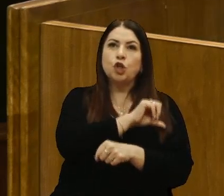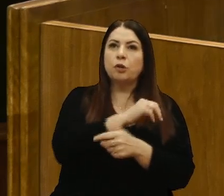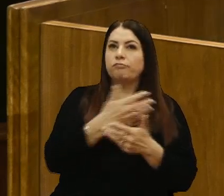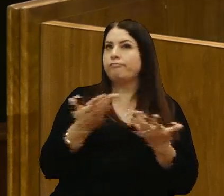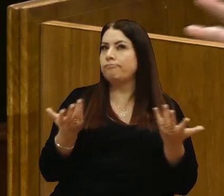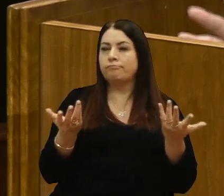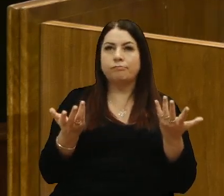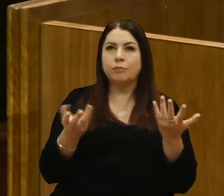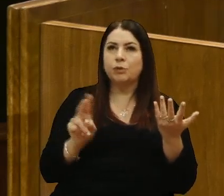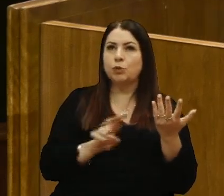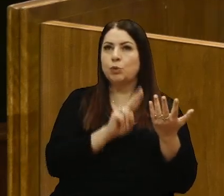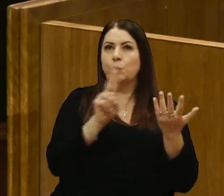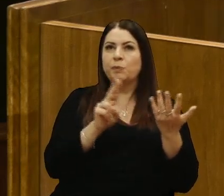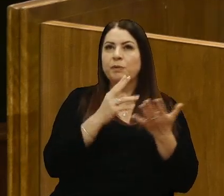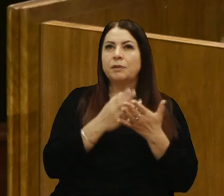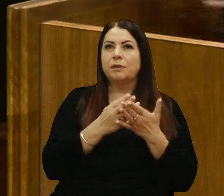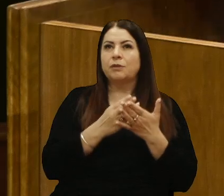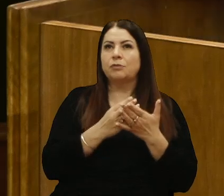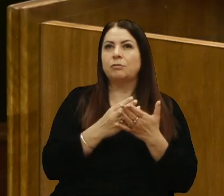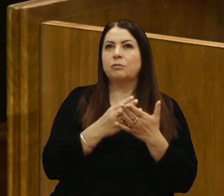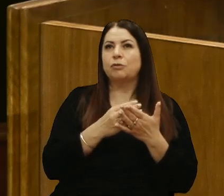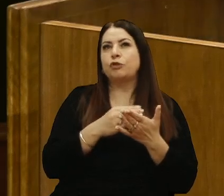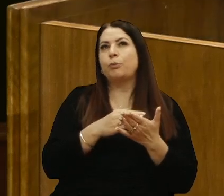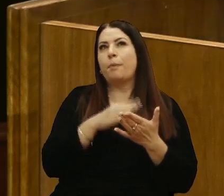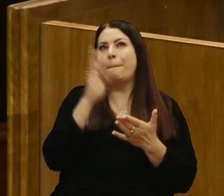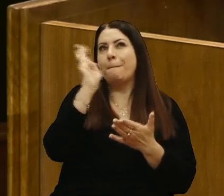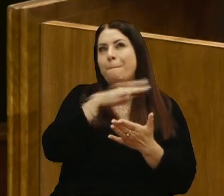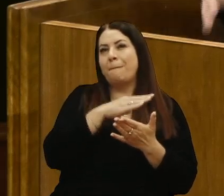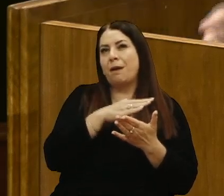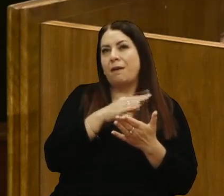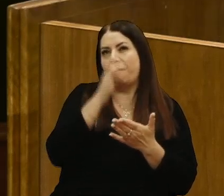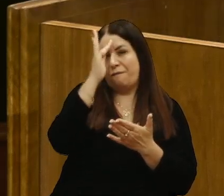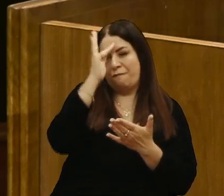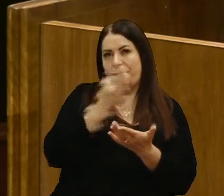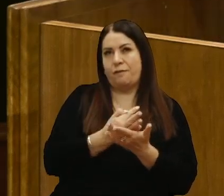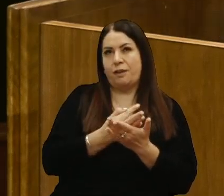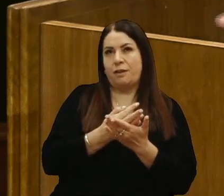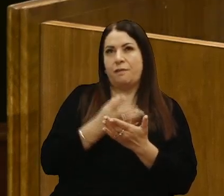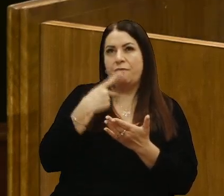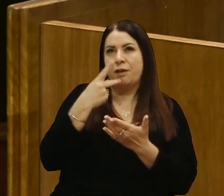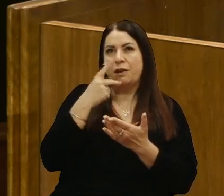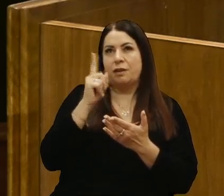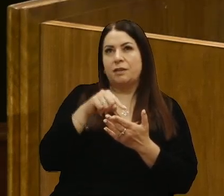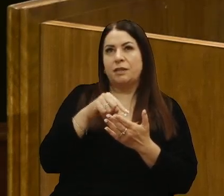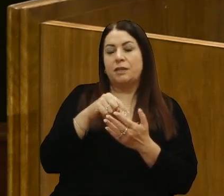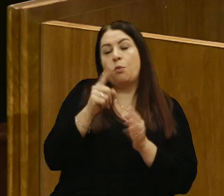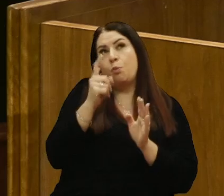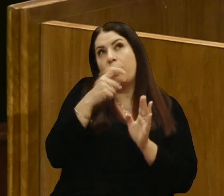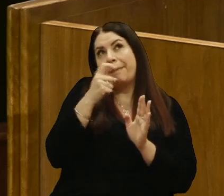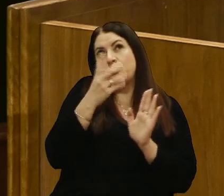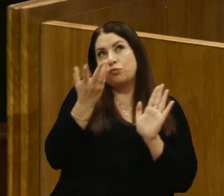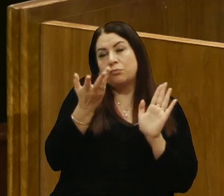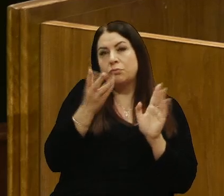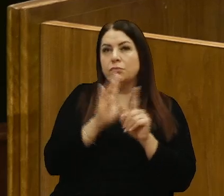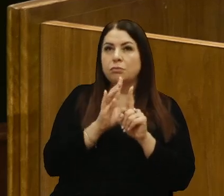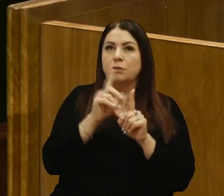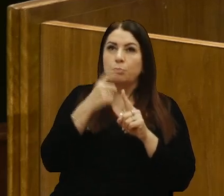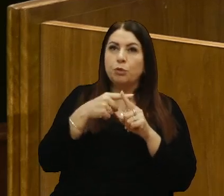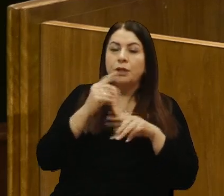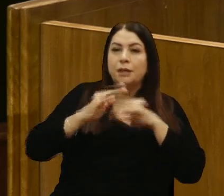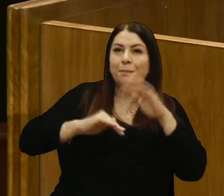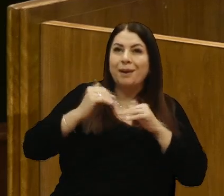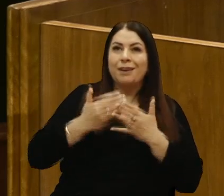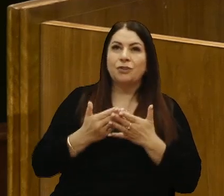está usando de má fé, que a gente está fazendo um discurso que muitas vezes não é mentiroso, porque, na